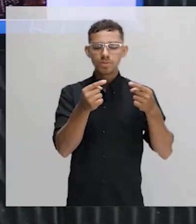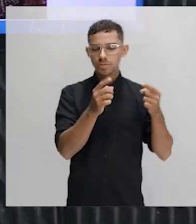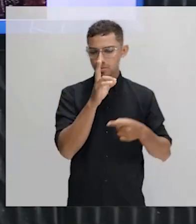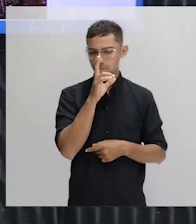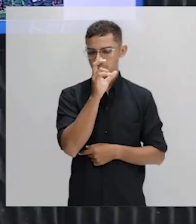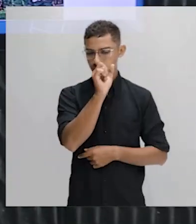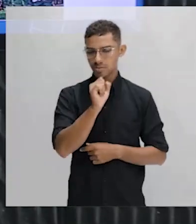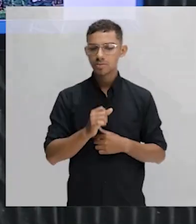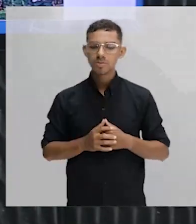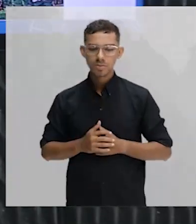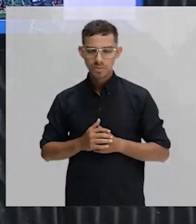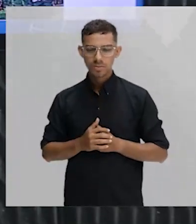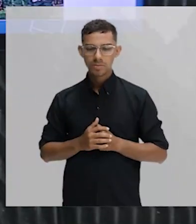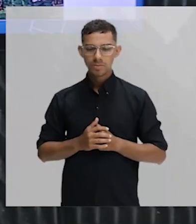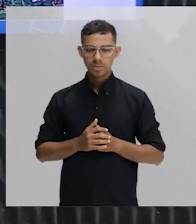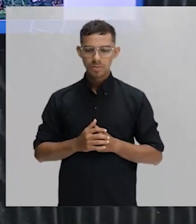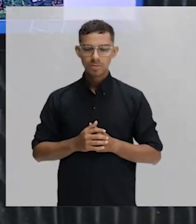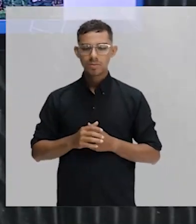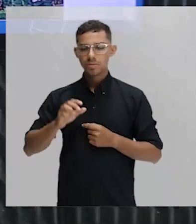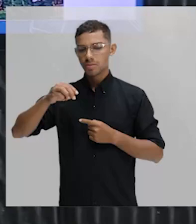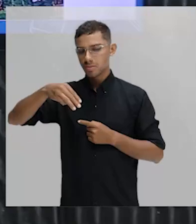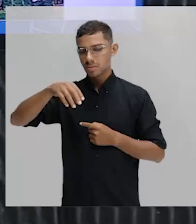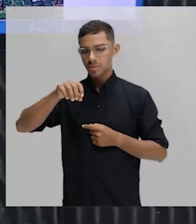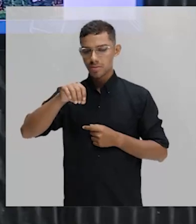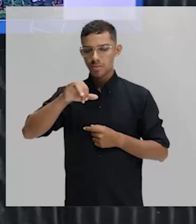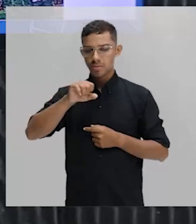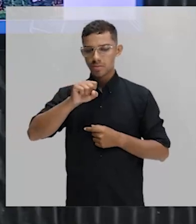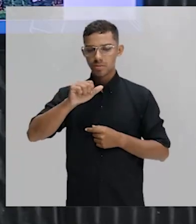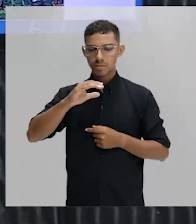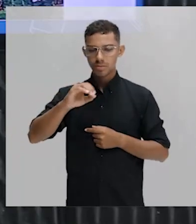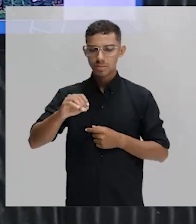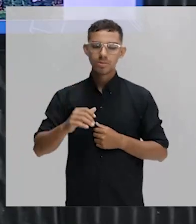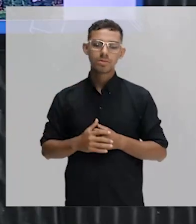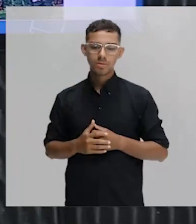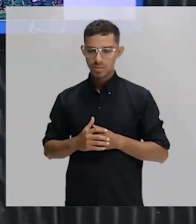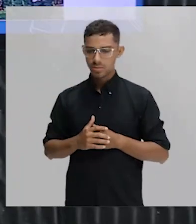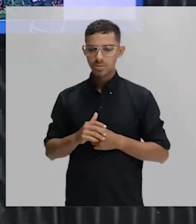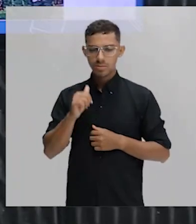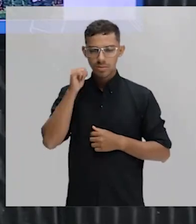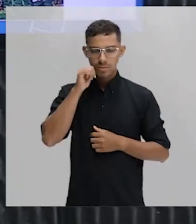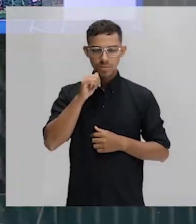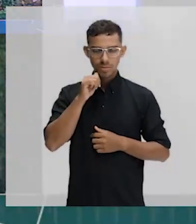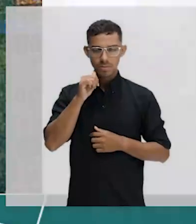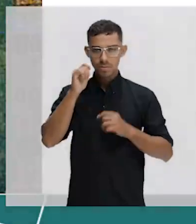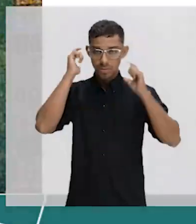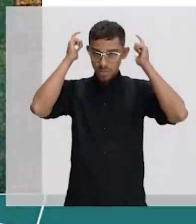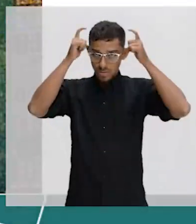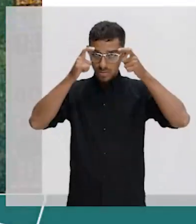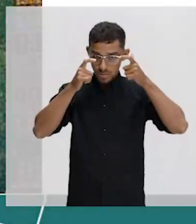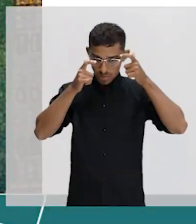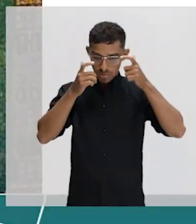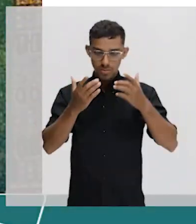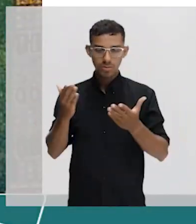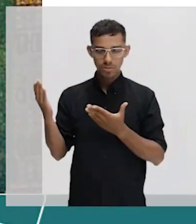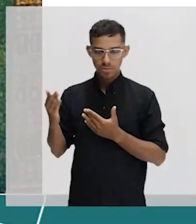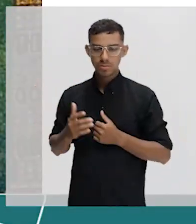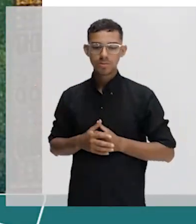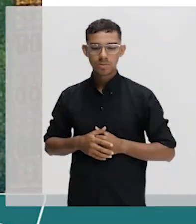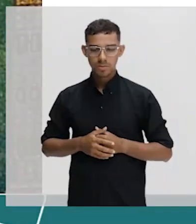do imperador. Mais mosaico. A imperatriz Teodora, com todas as joias, as pompas que eram necessárias,